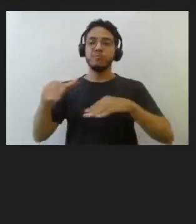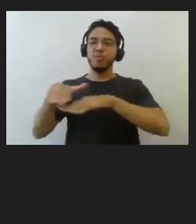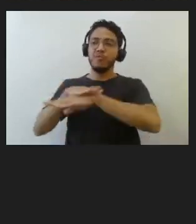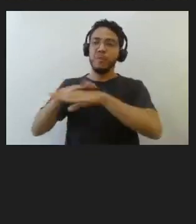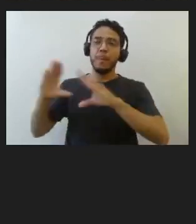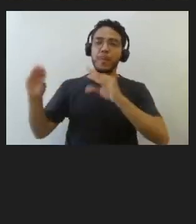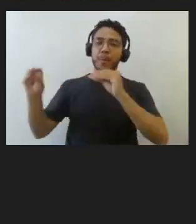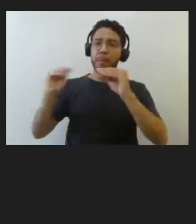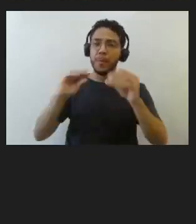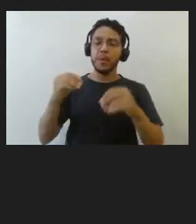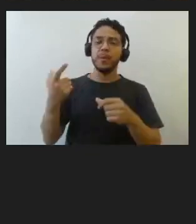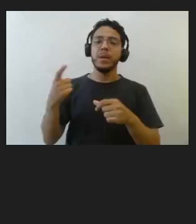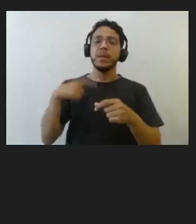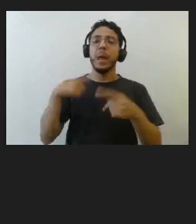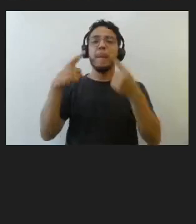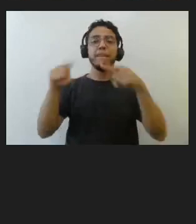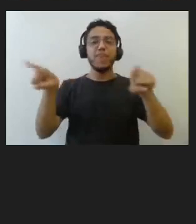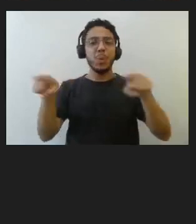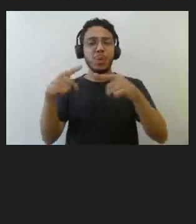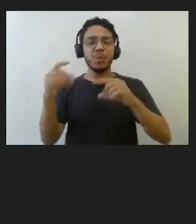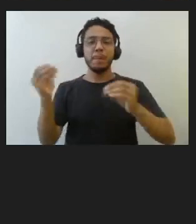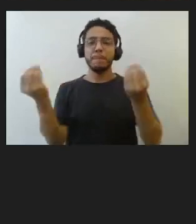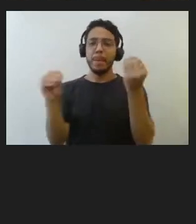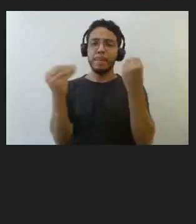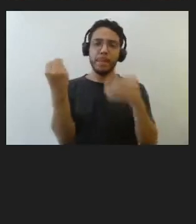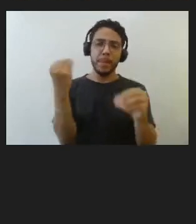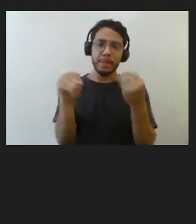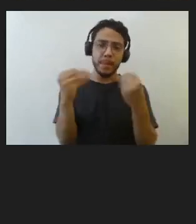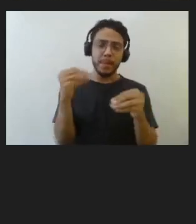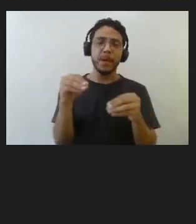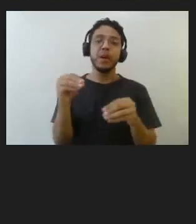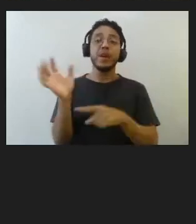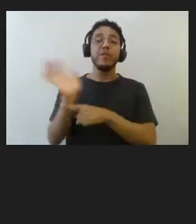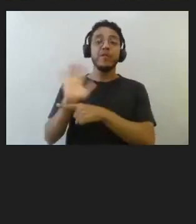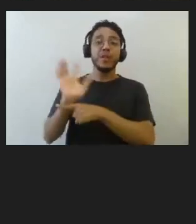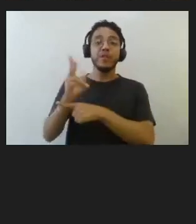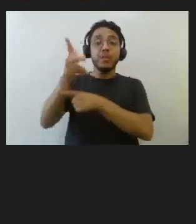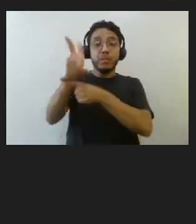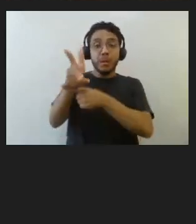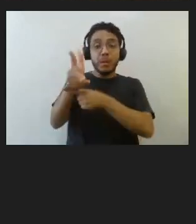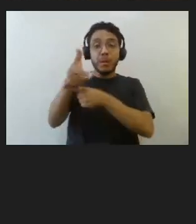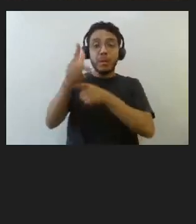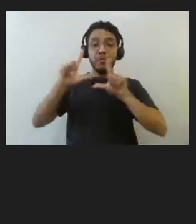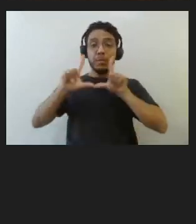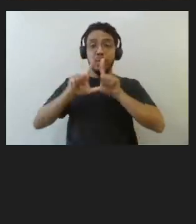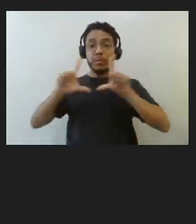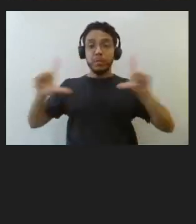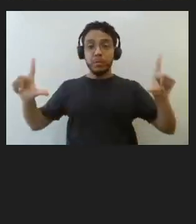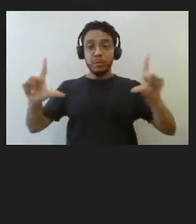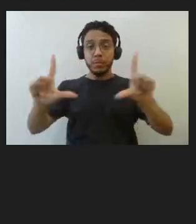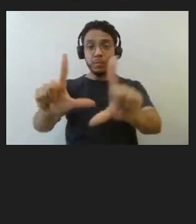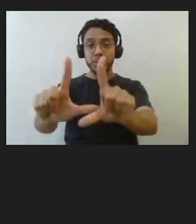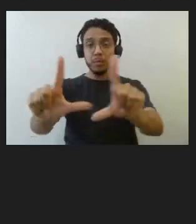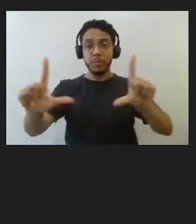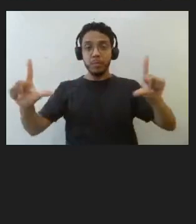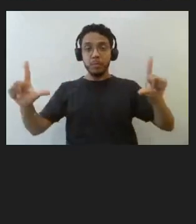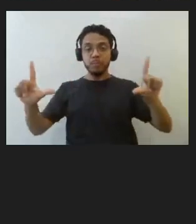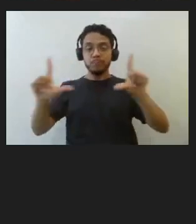narrações, as trilhas sonoras, e na parte de vídeo coloca os planos de câmera, a descrição das imagens que vão